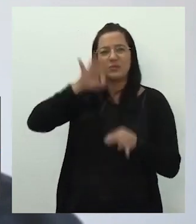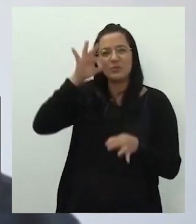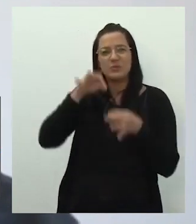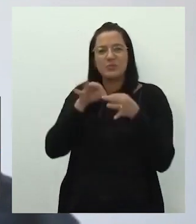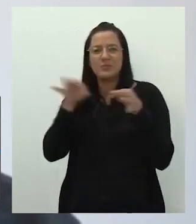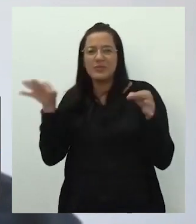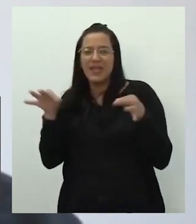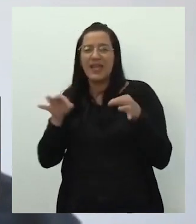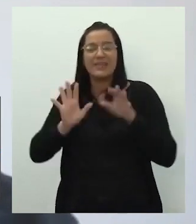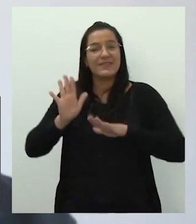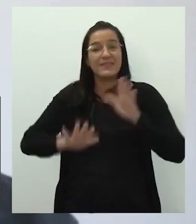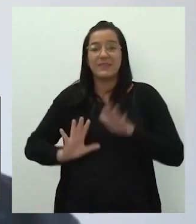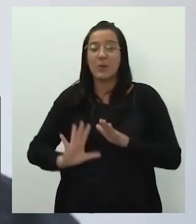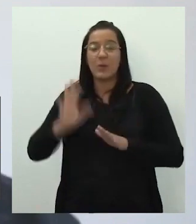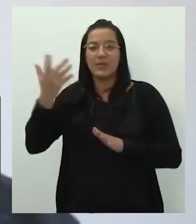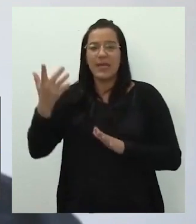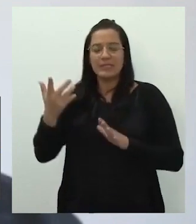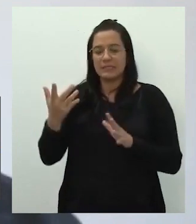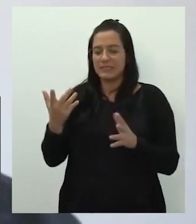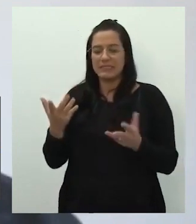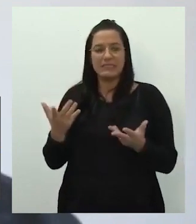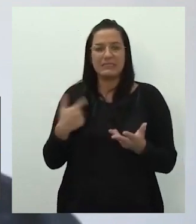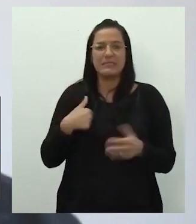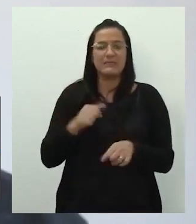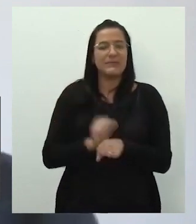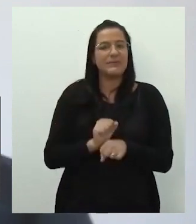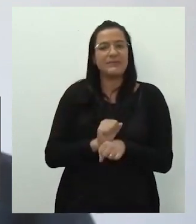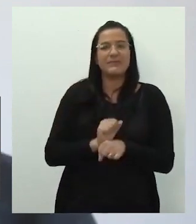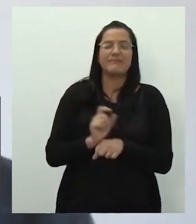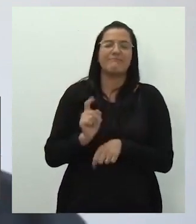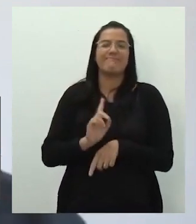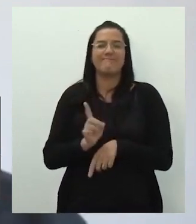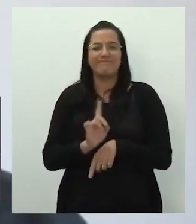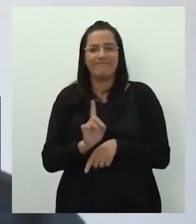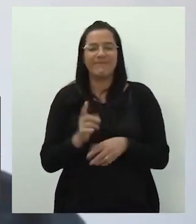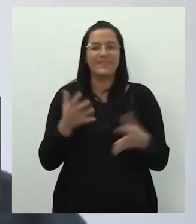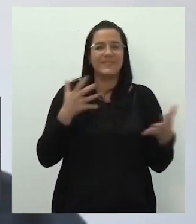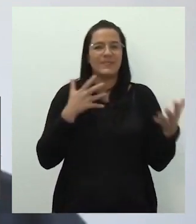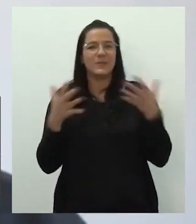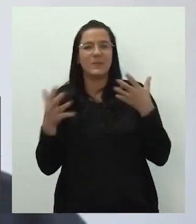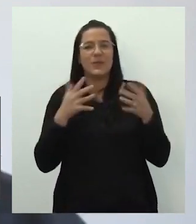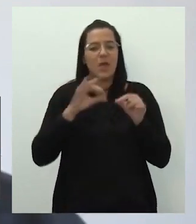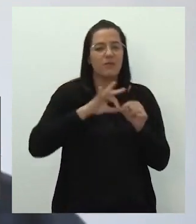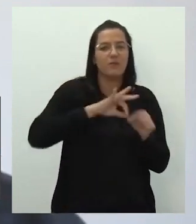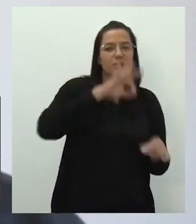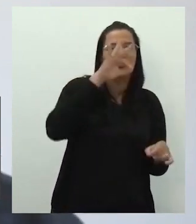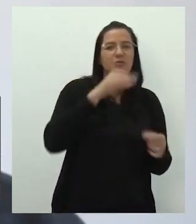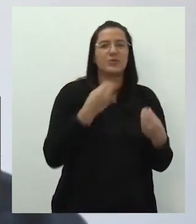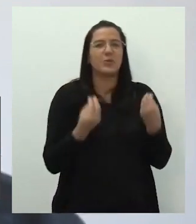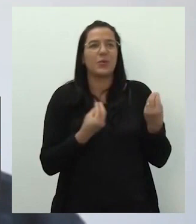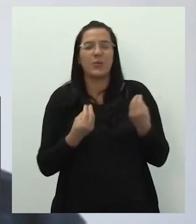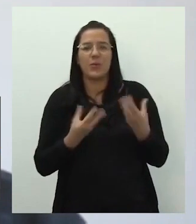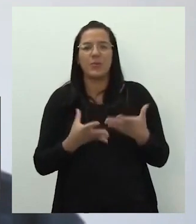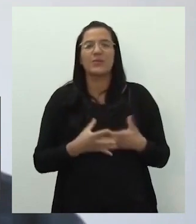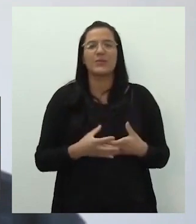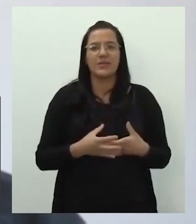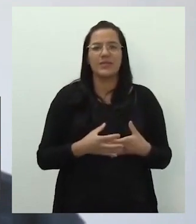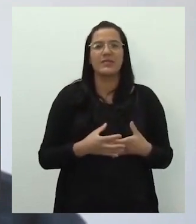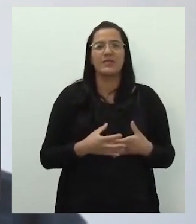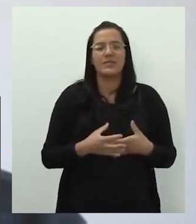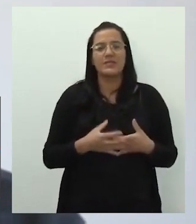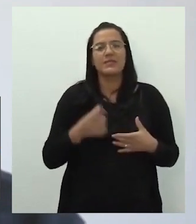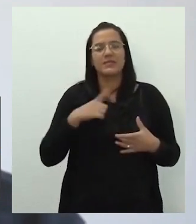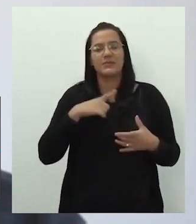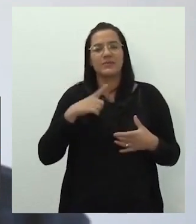sempre aparece uma coisa que a gente não esperava, né? Que é aquela imprecisão, vou medir alguma coisa, então a física tem